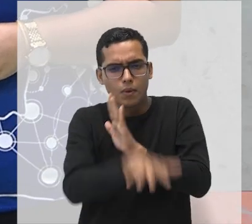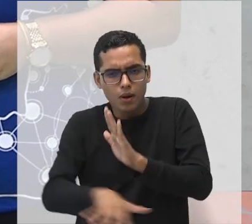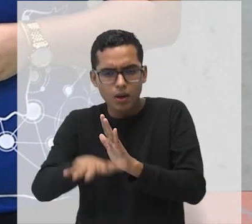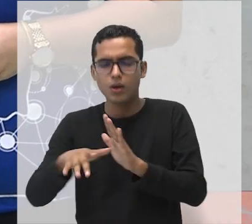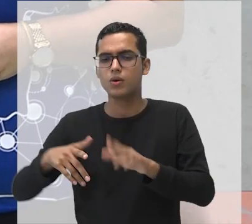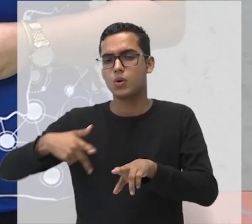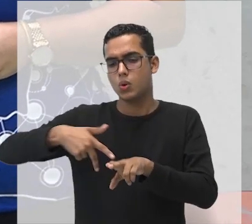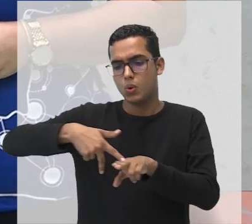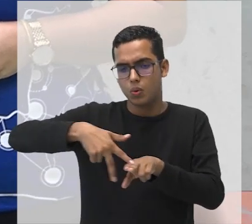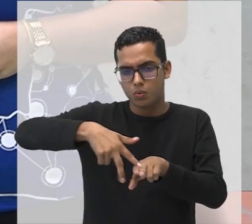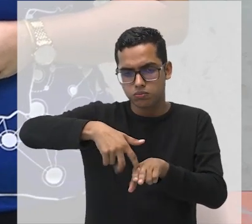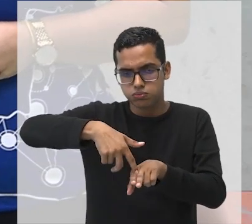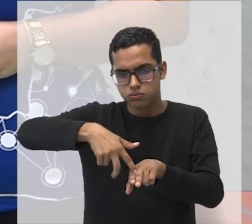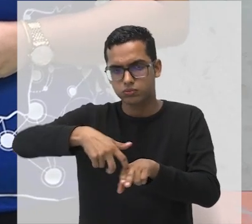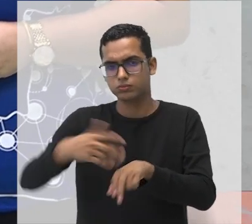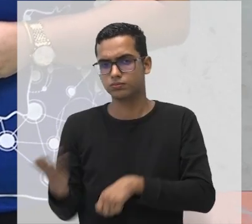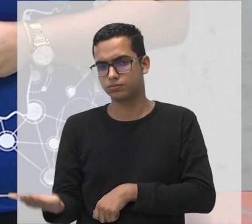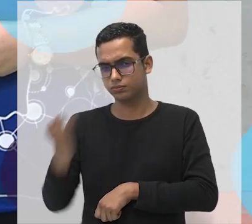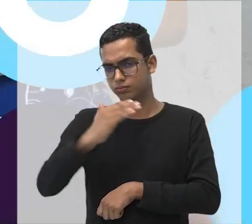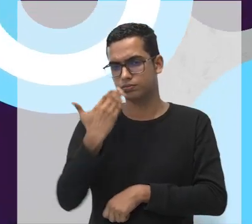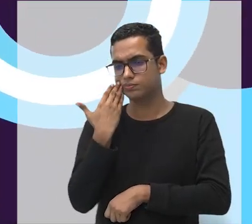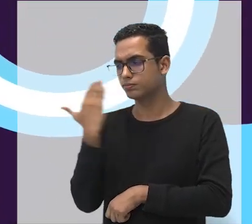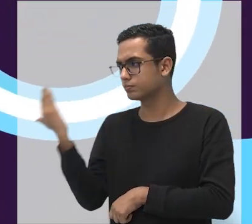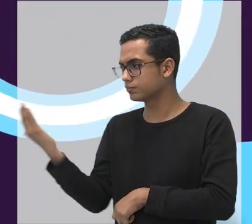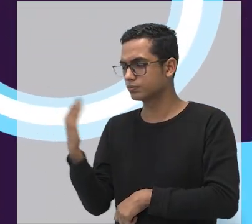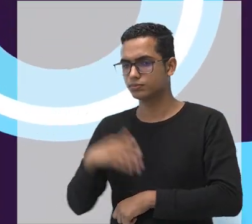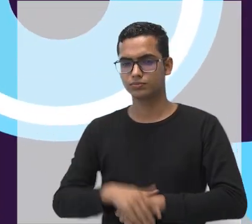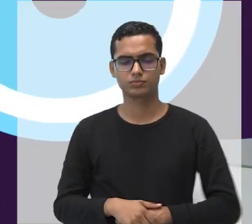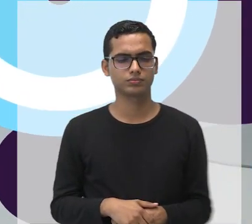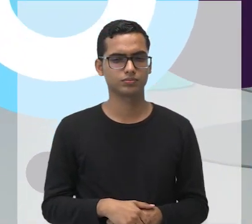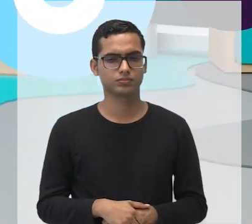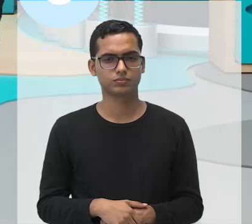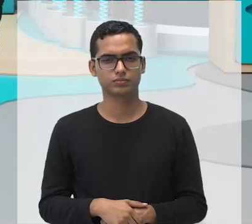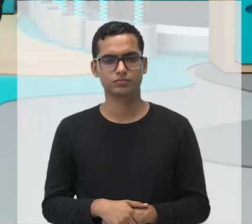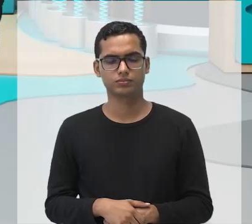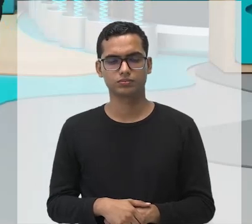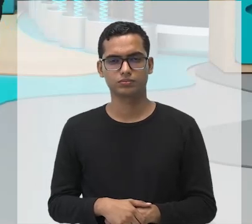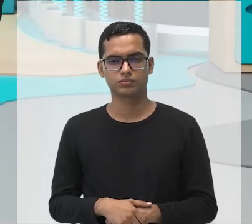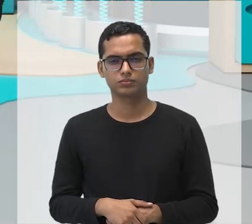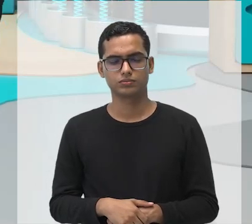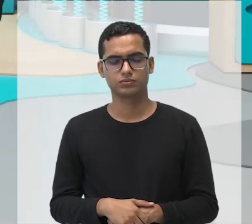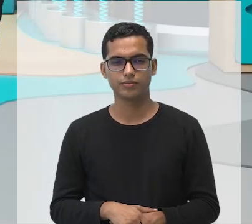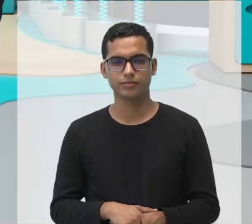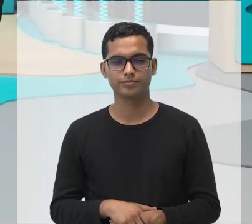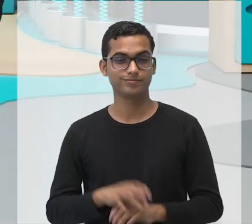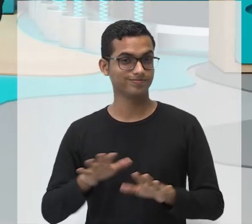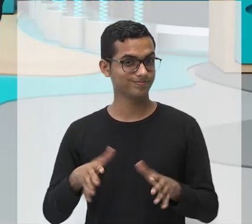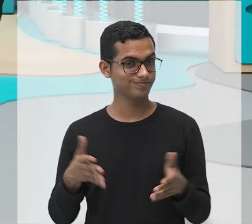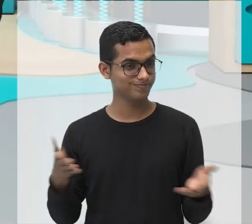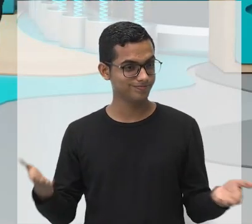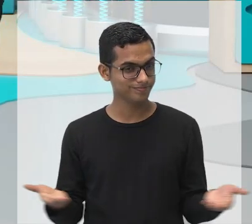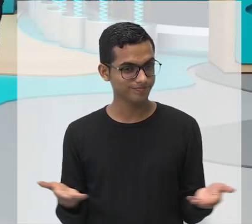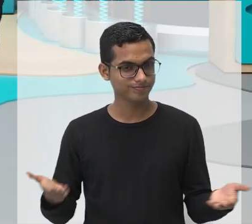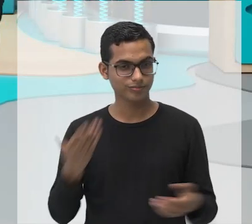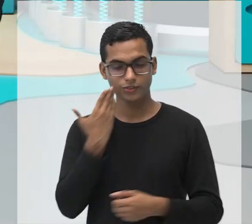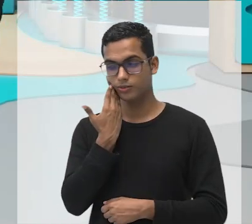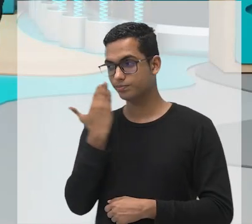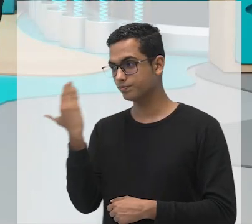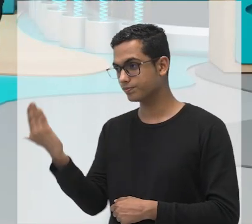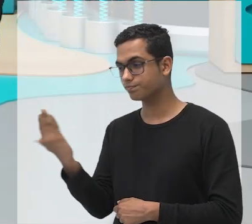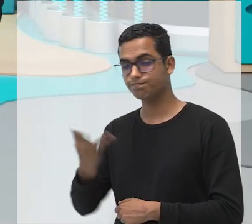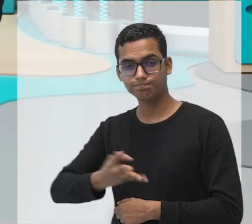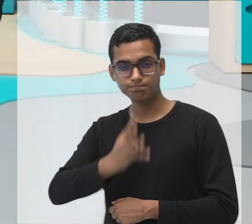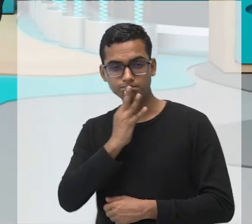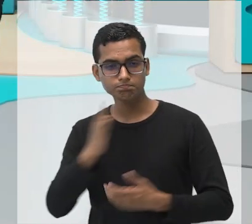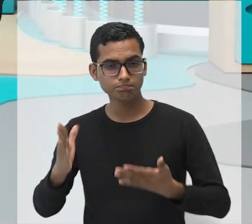Vamos ver quais são? Muito bem, vamos lá então conhecer